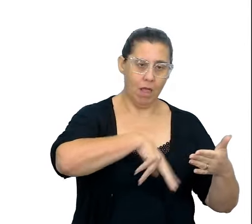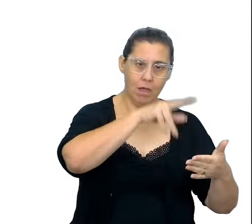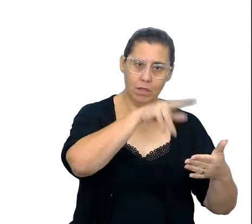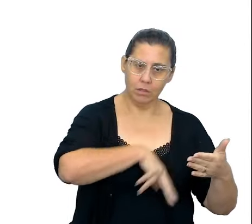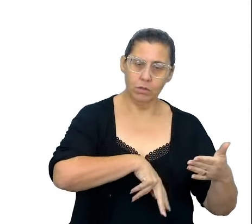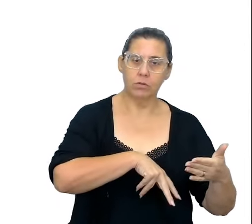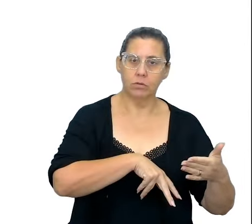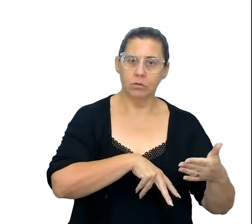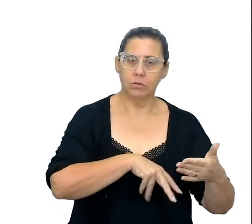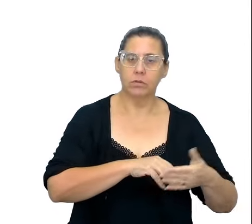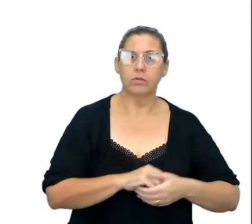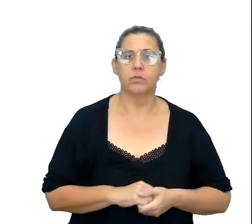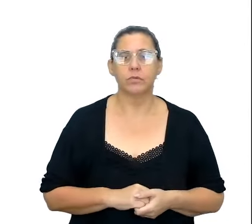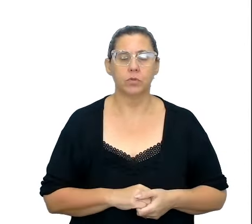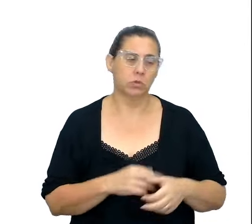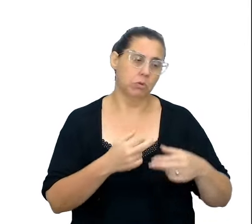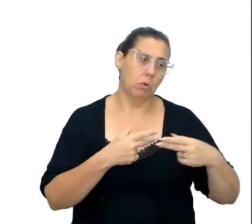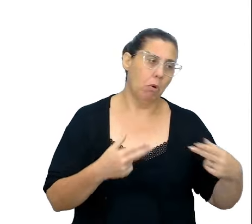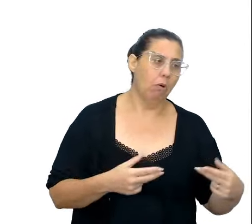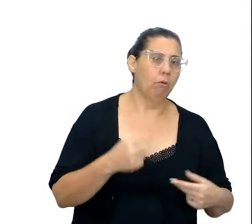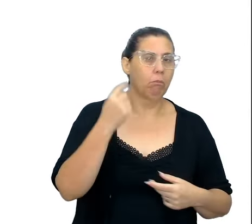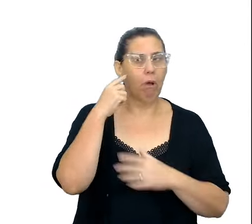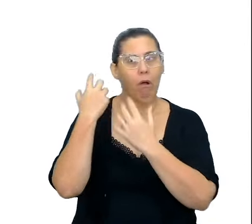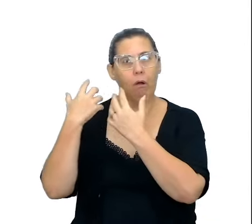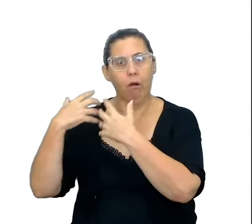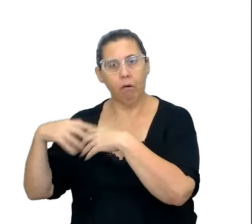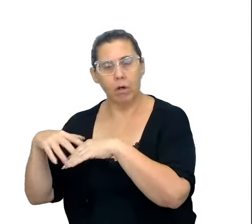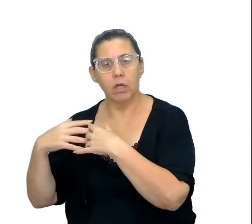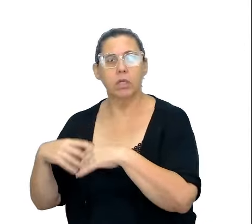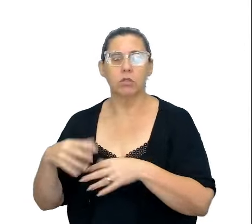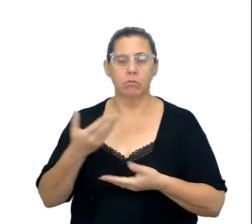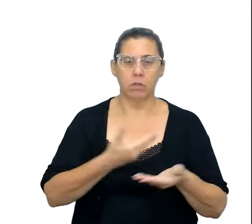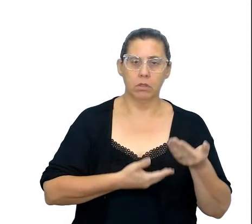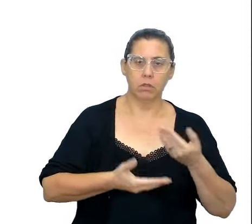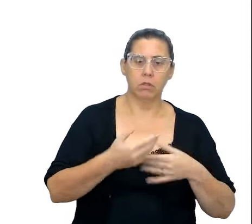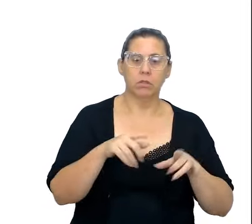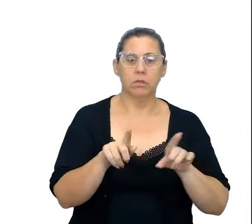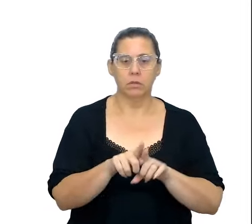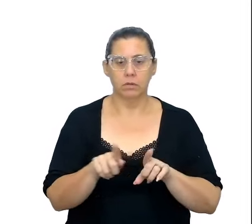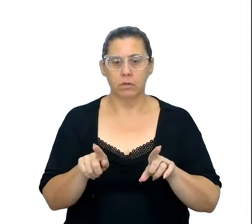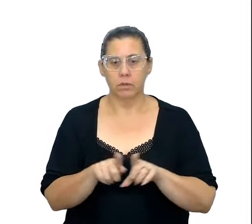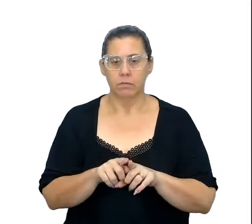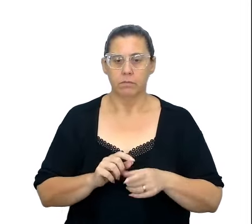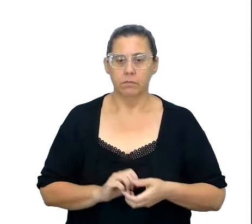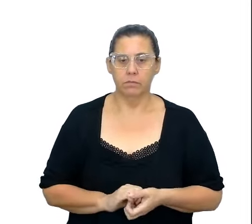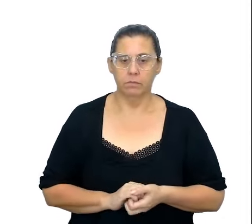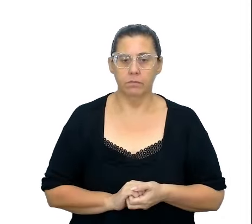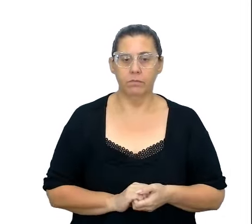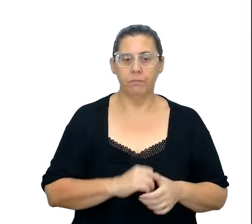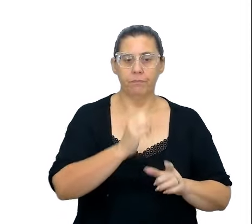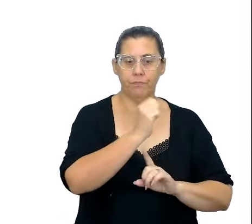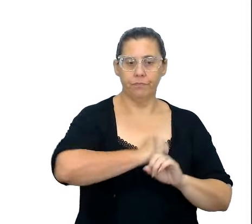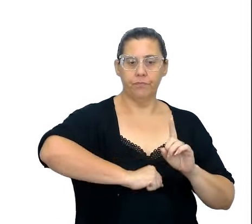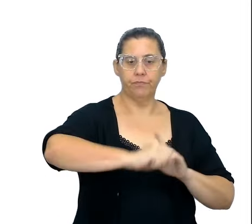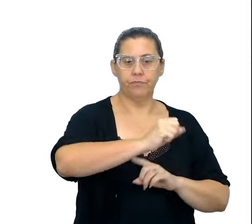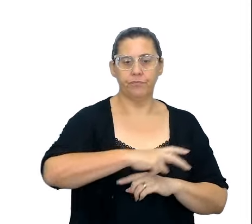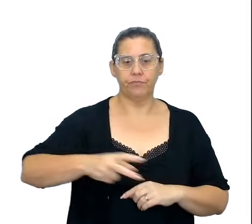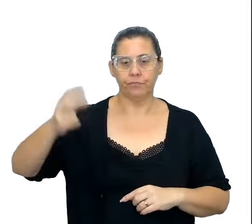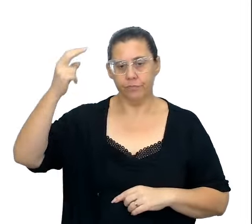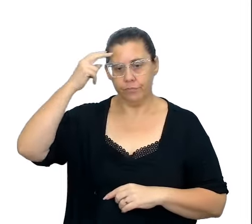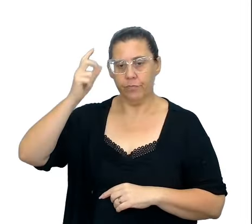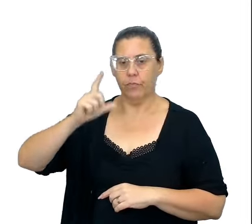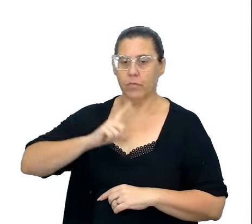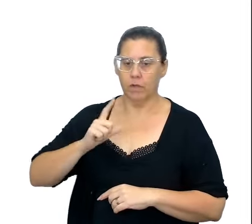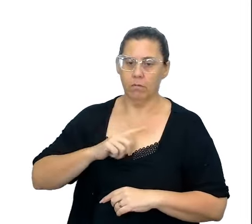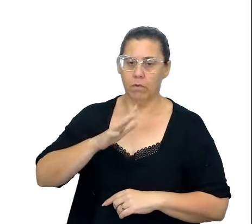Por meio de um conjunto de fatores cognitivos, interacionais e situacionais, socioculturais, envolvendo, então, a